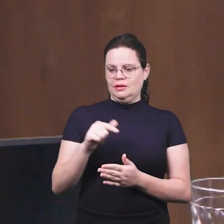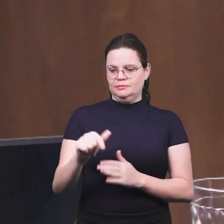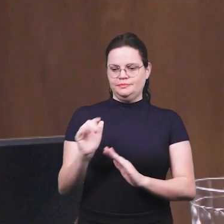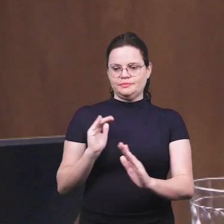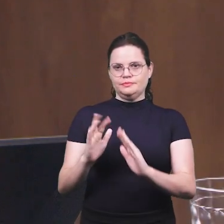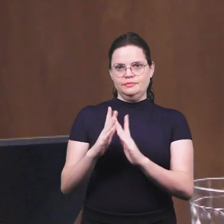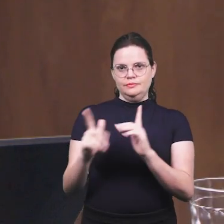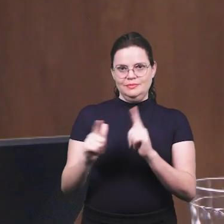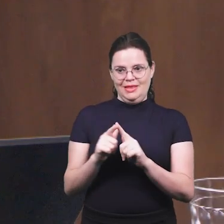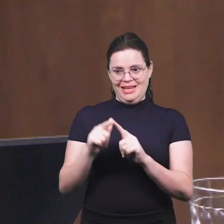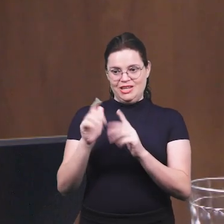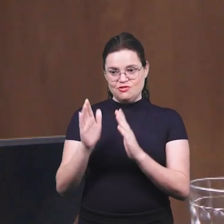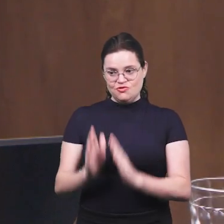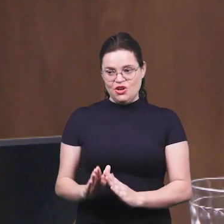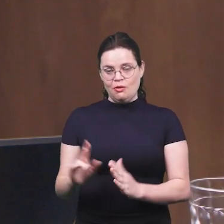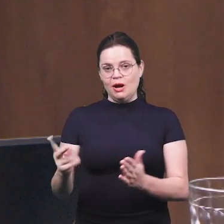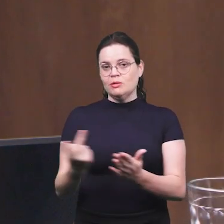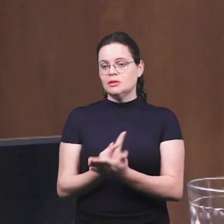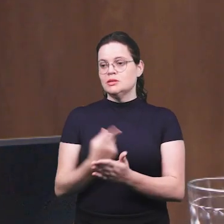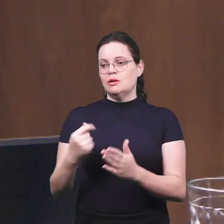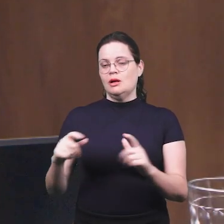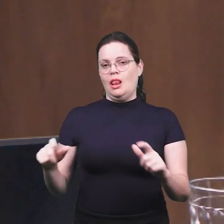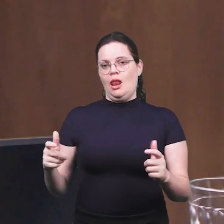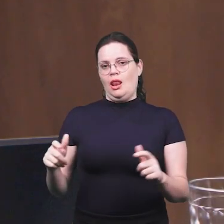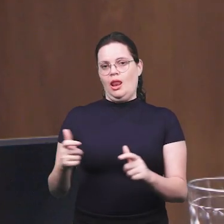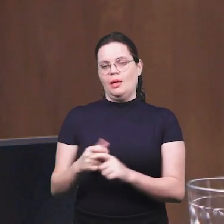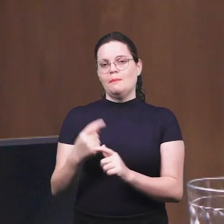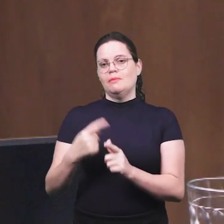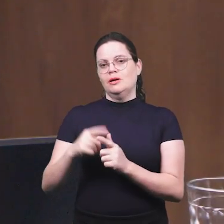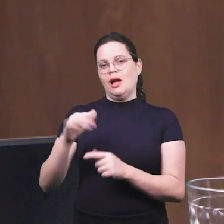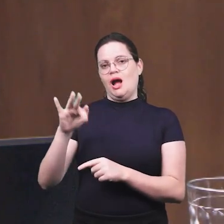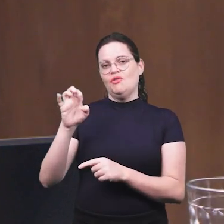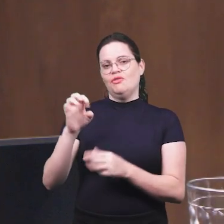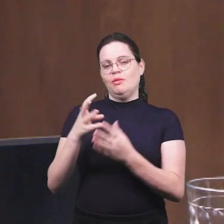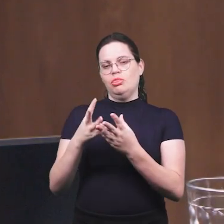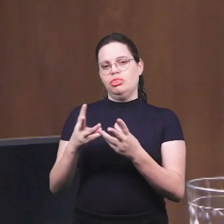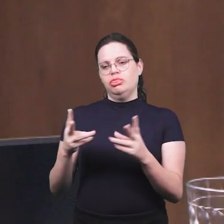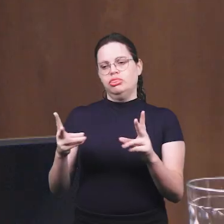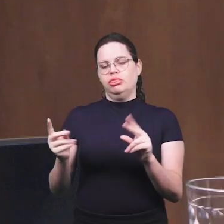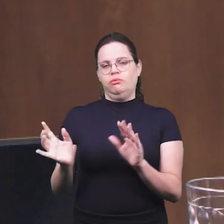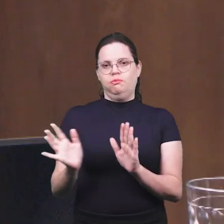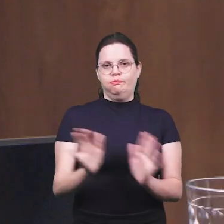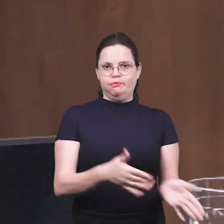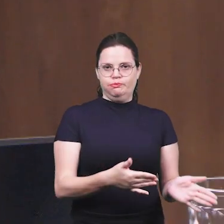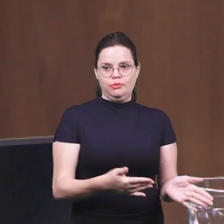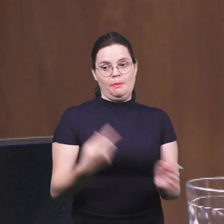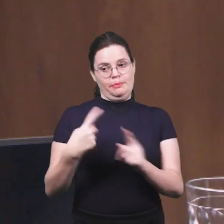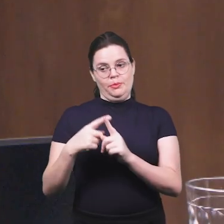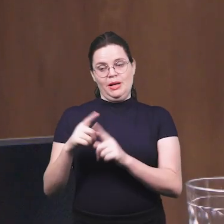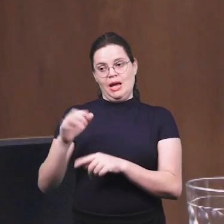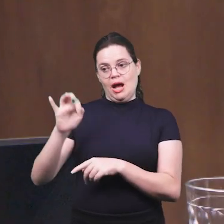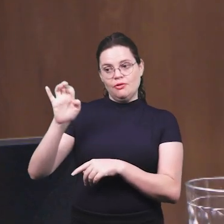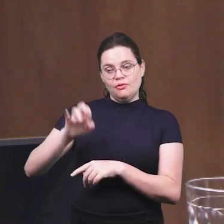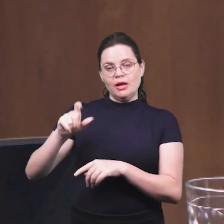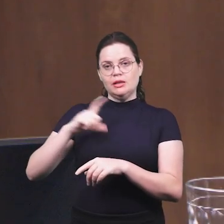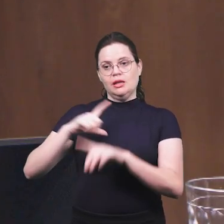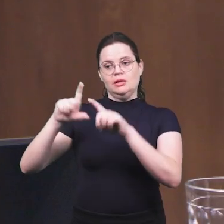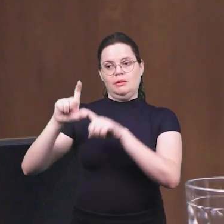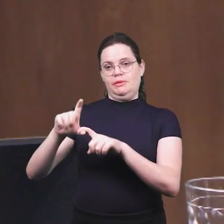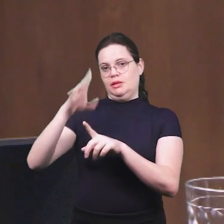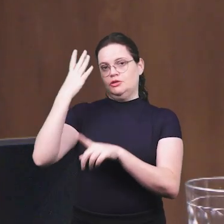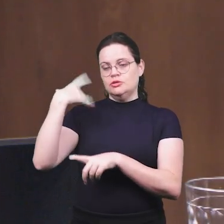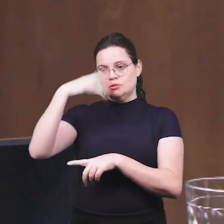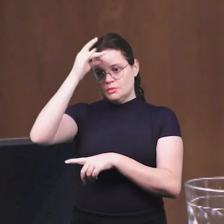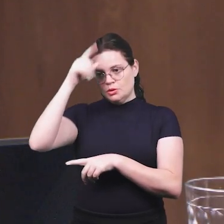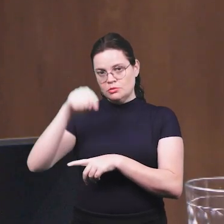fé, né, e a fé está ligada a uma operação do Espírito Santo, a um governo do Espírito Santo, então teve que entrar um